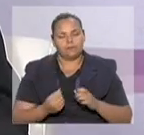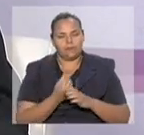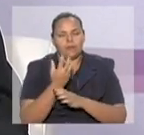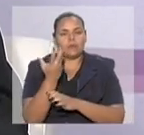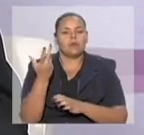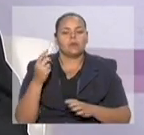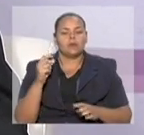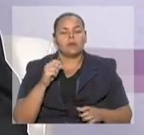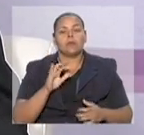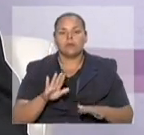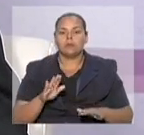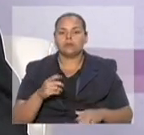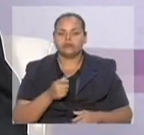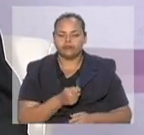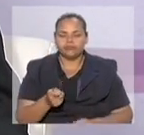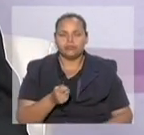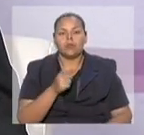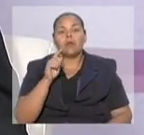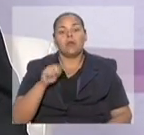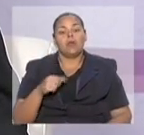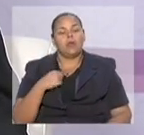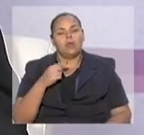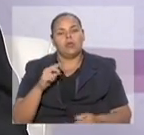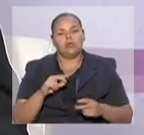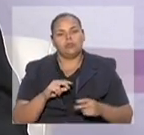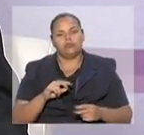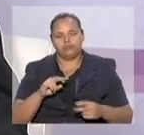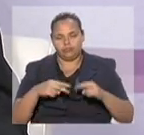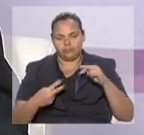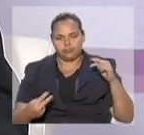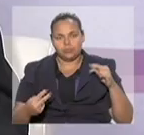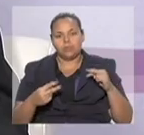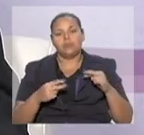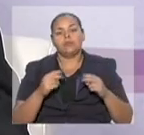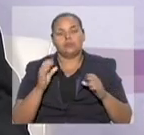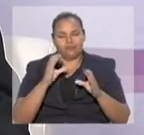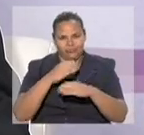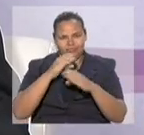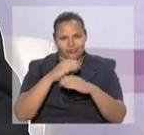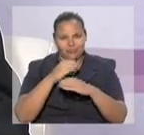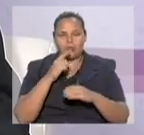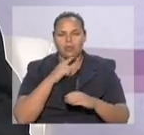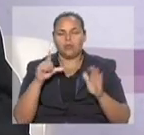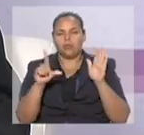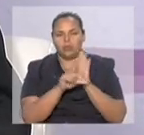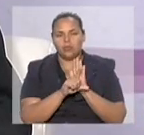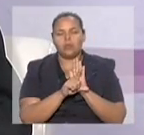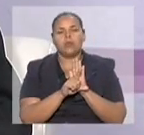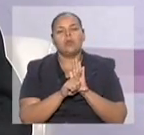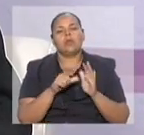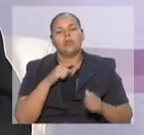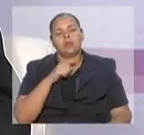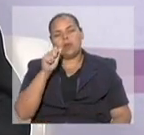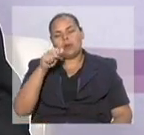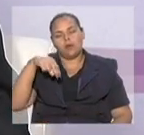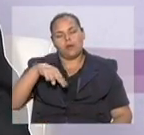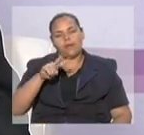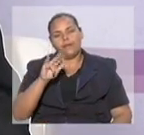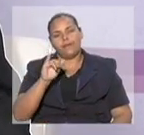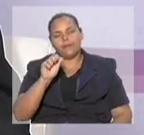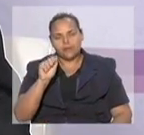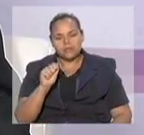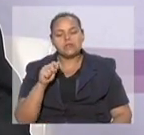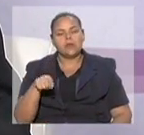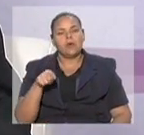ser feita, a questão da engenharia genética, desde que com responsabilidade. Eu acho que existem legislações, a Anvisa está aí,